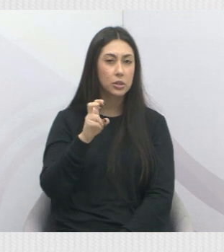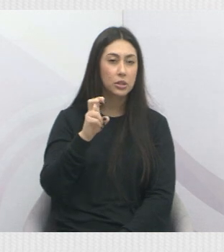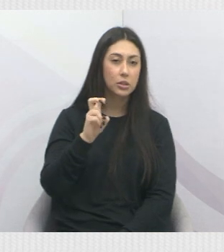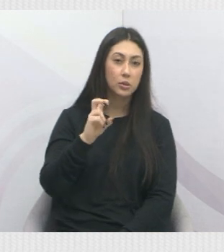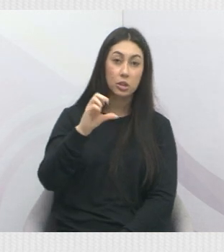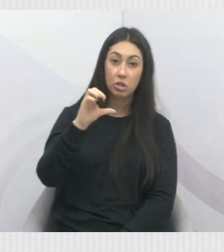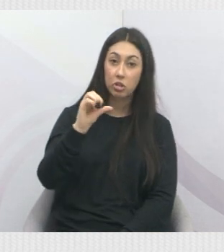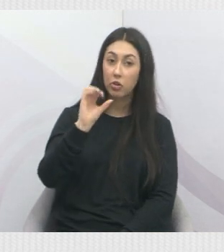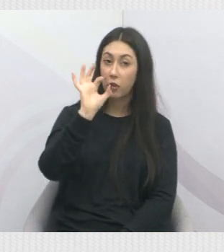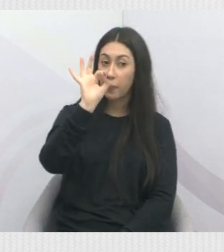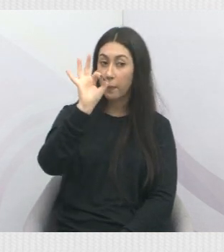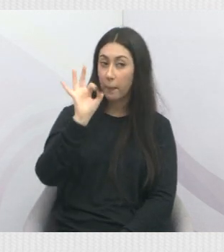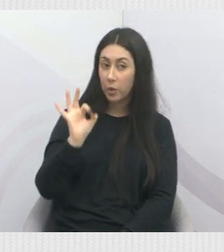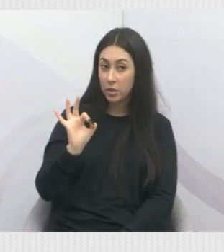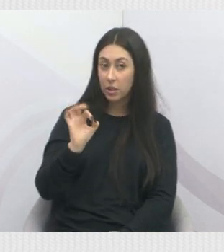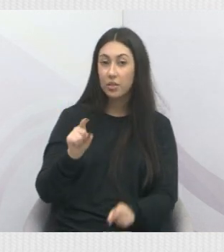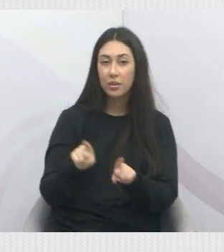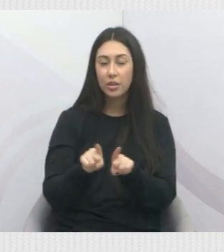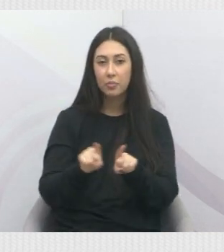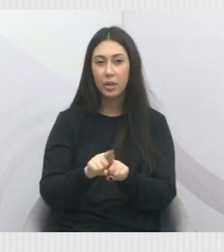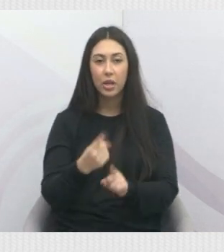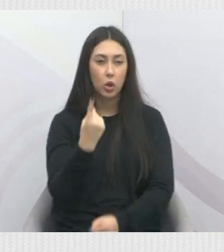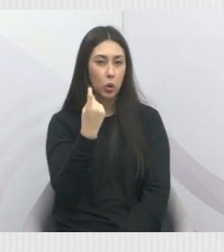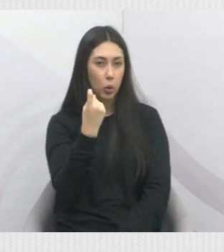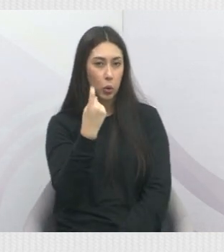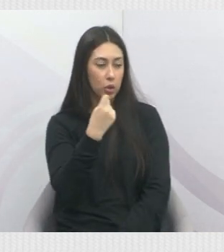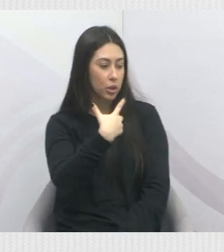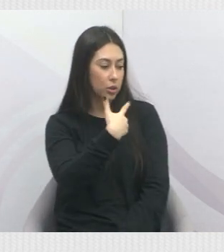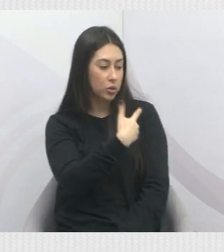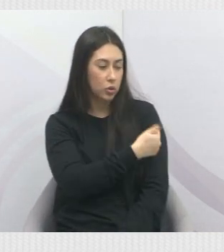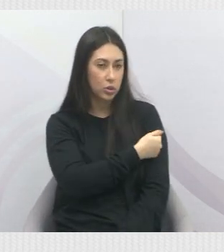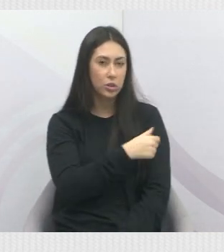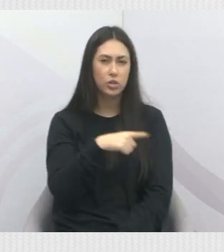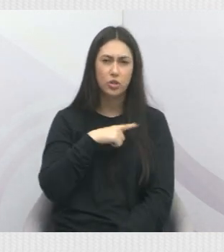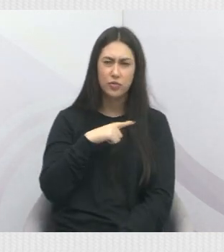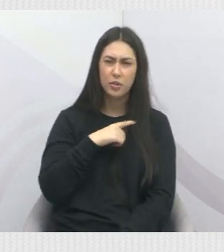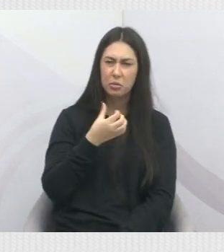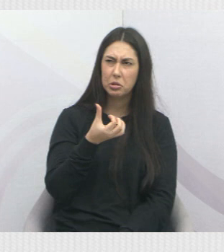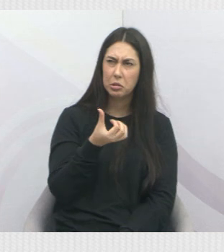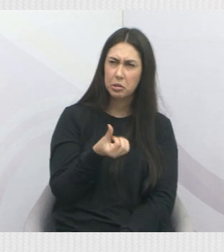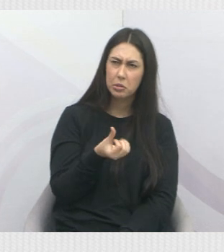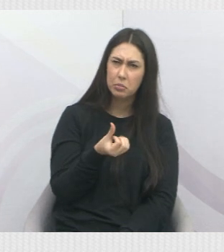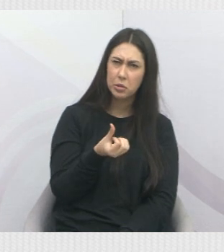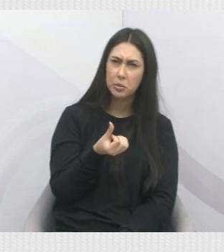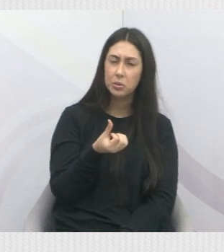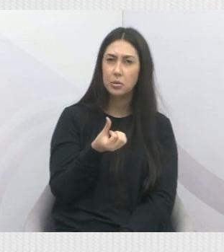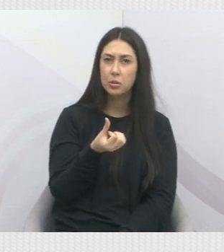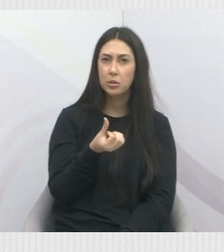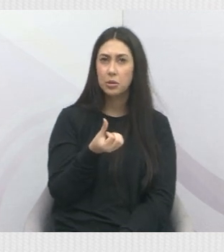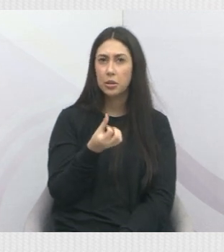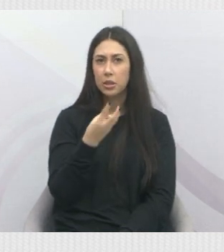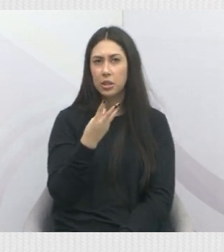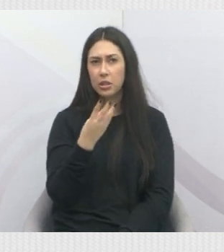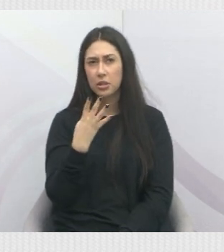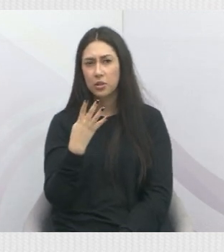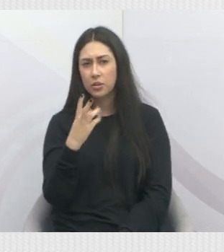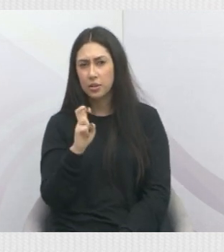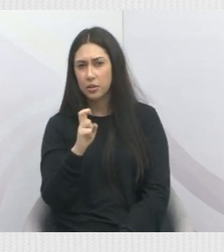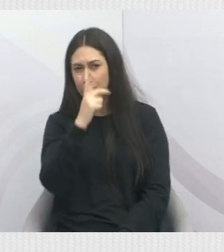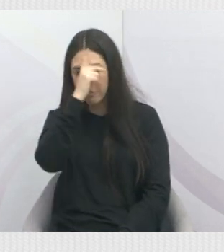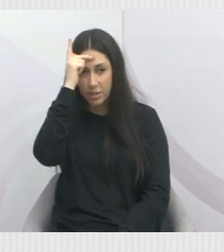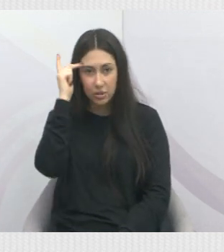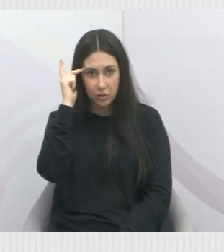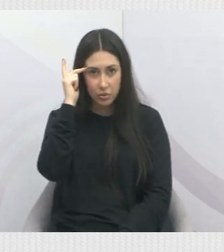59,3%. E dose única, tivemos 6.000 345 pessoas